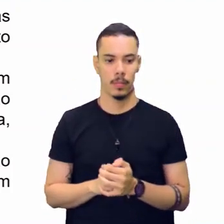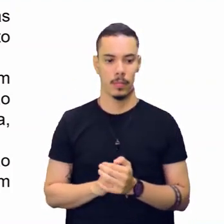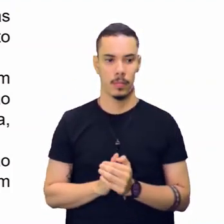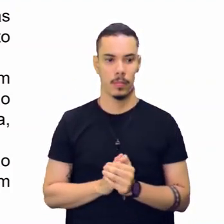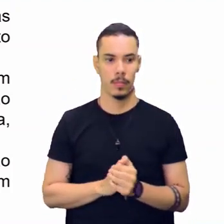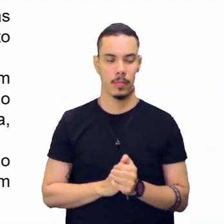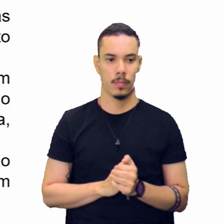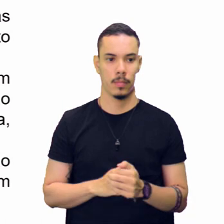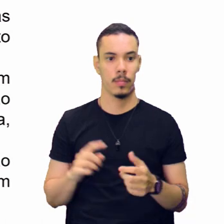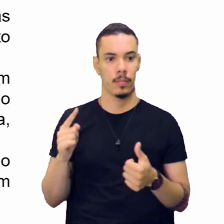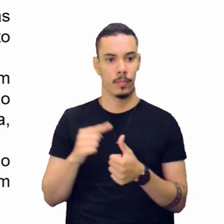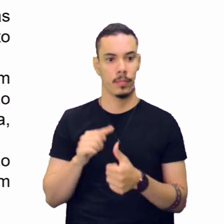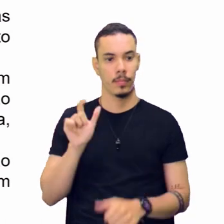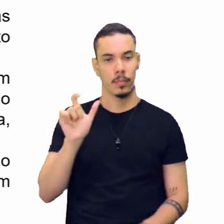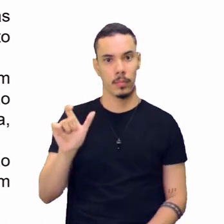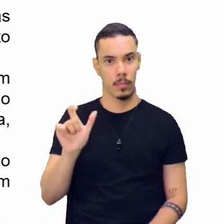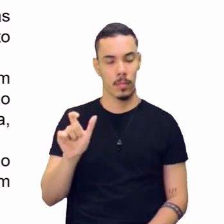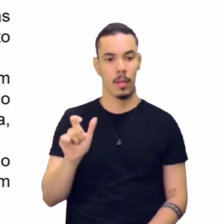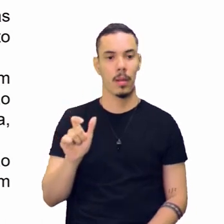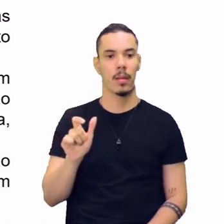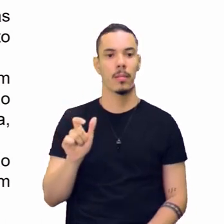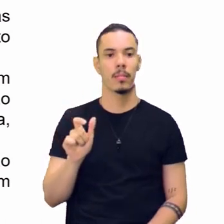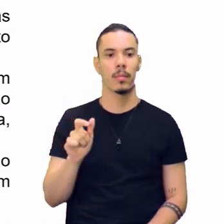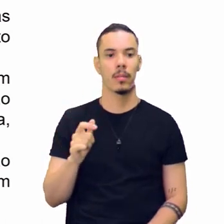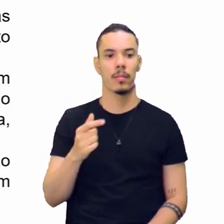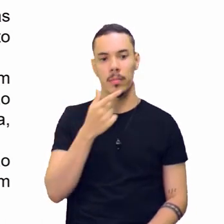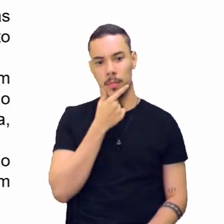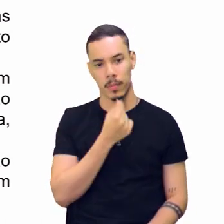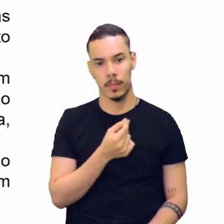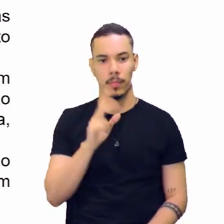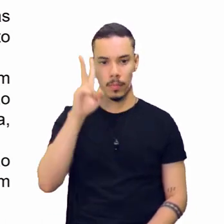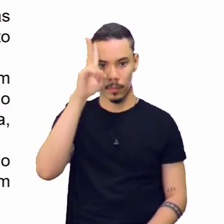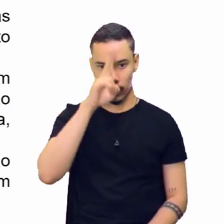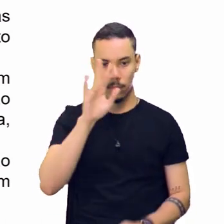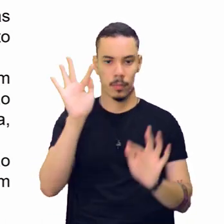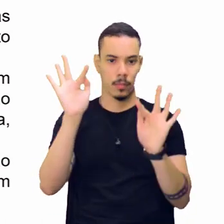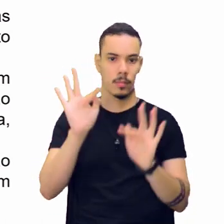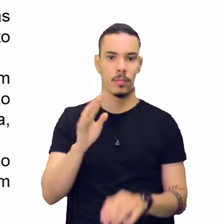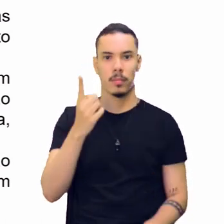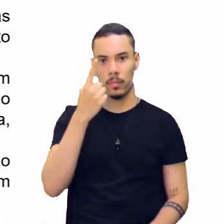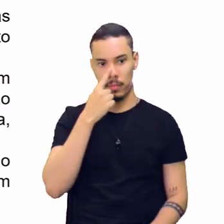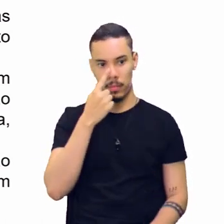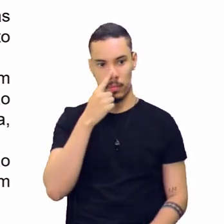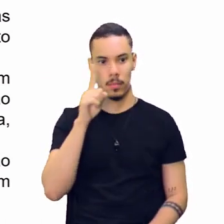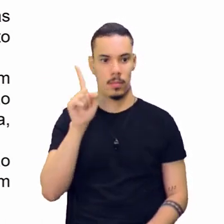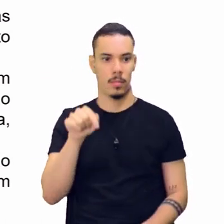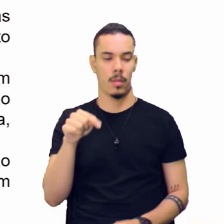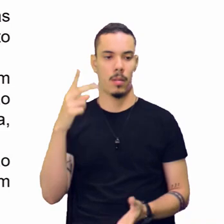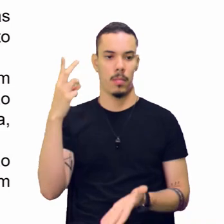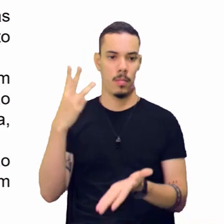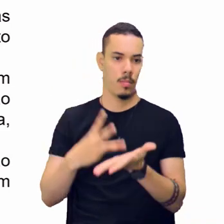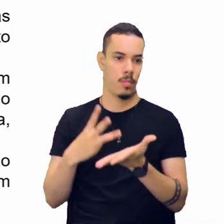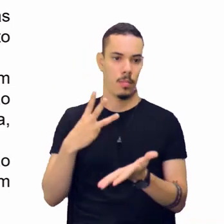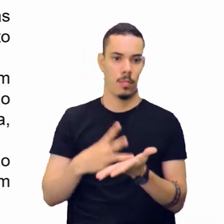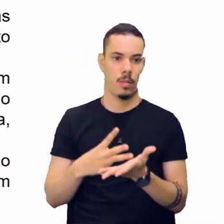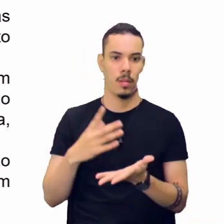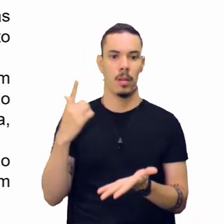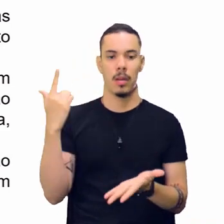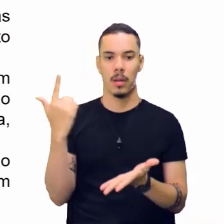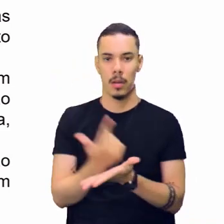A. As palavras garoto, história, feliz e nariz, do texto 1, são palavras proparoxítonas. Livro,